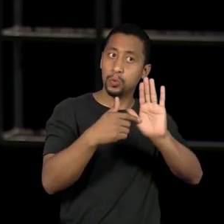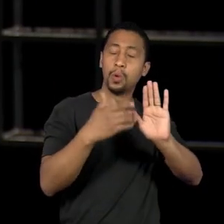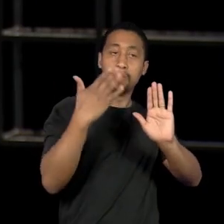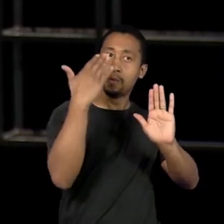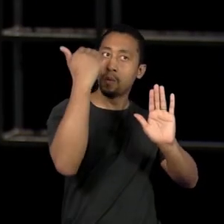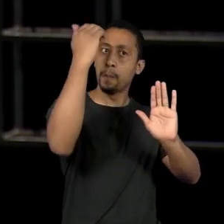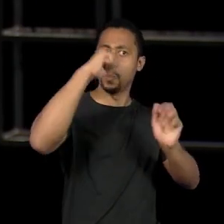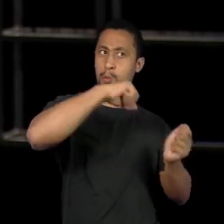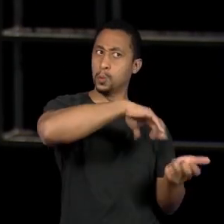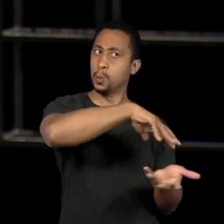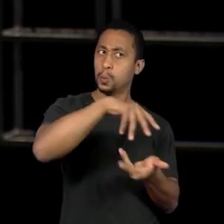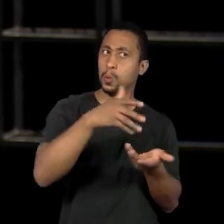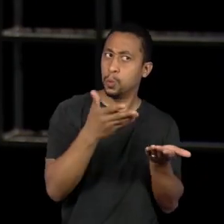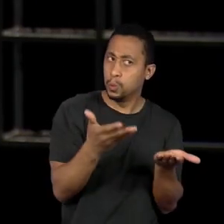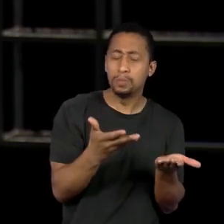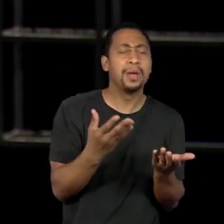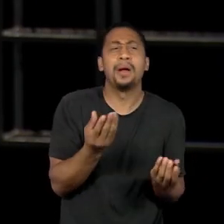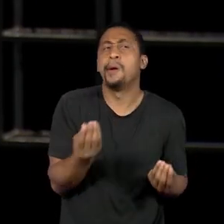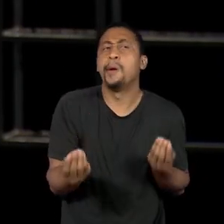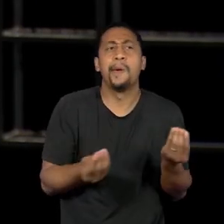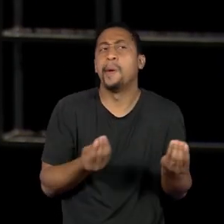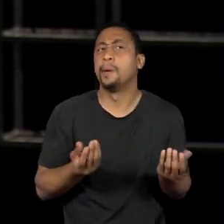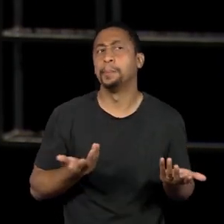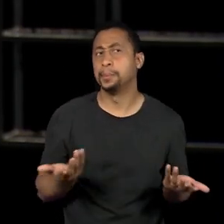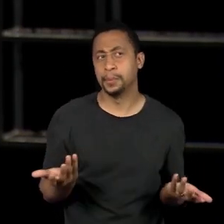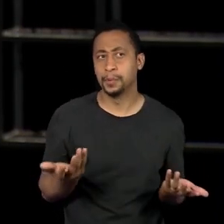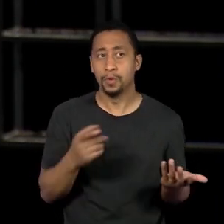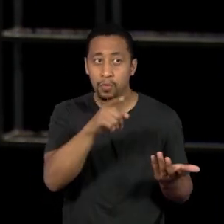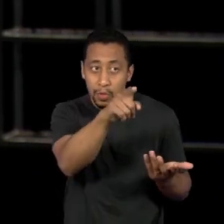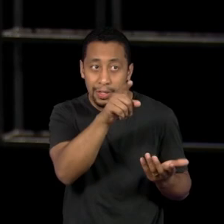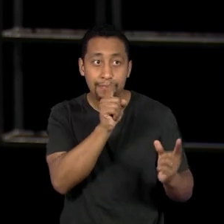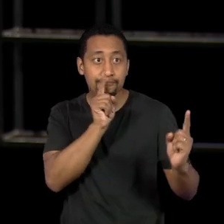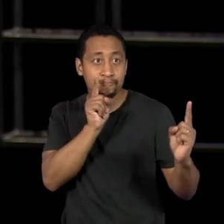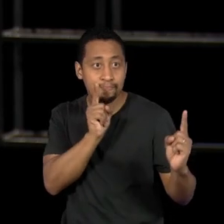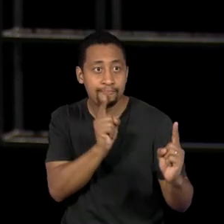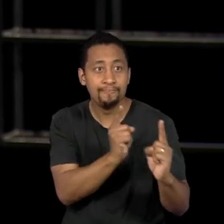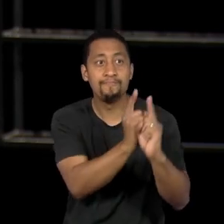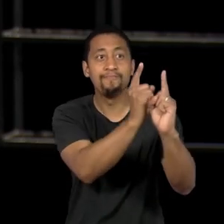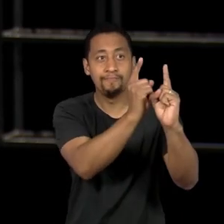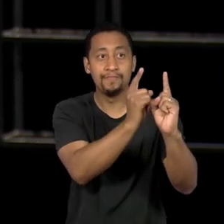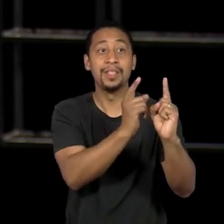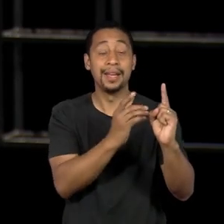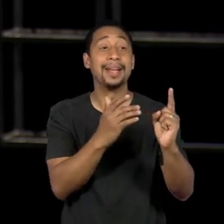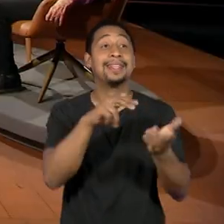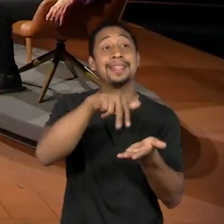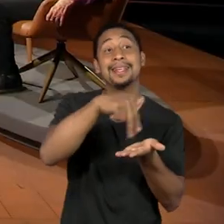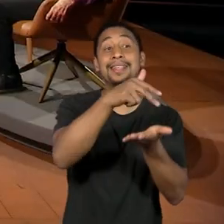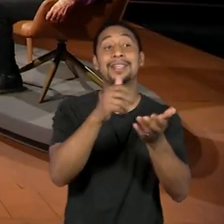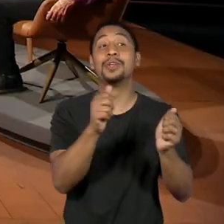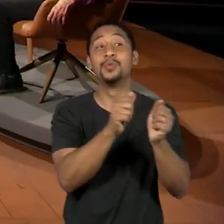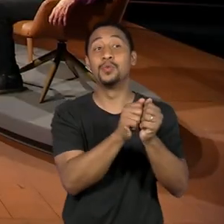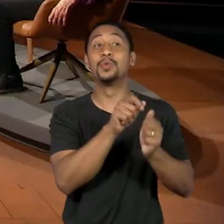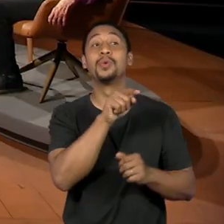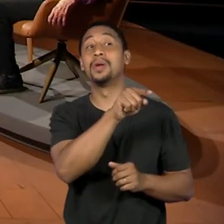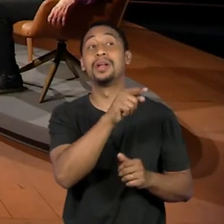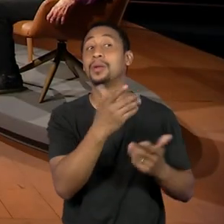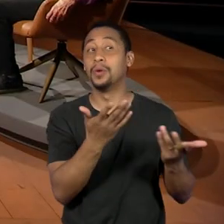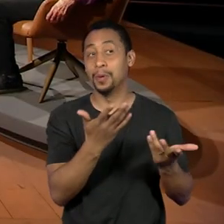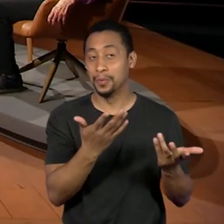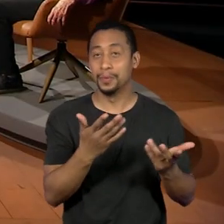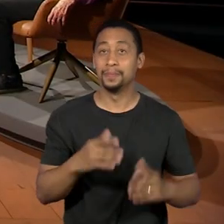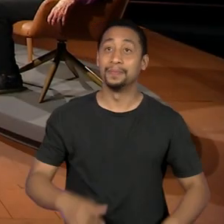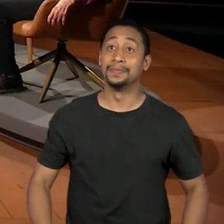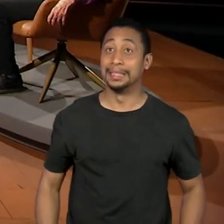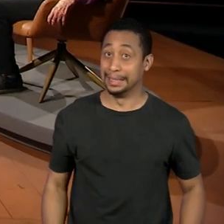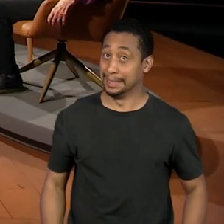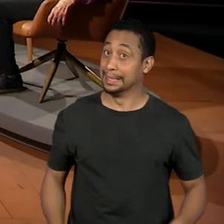mundial. Como é que foi esse encontro e como é que foi dançar com ela? Margot Fonteyn é outro